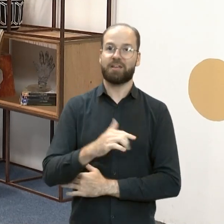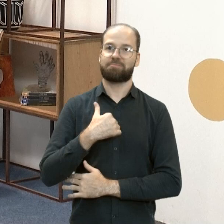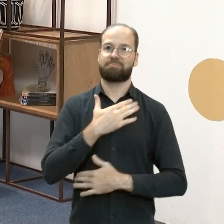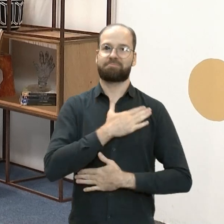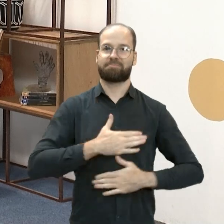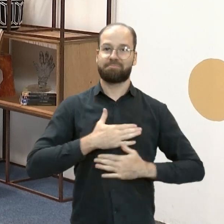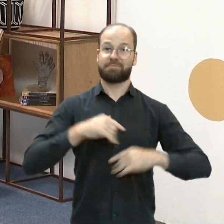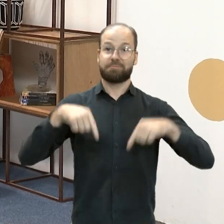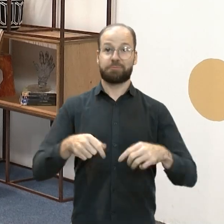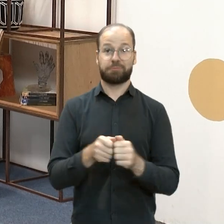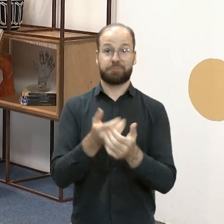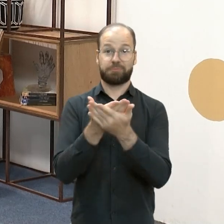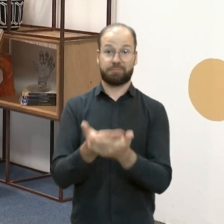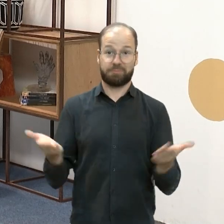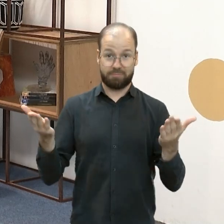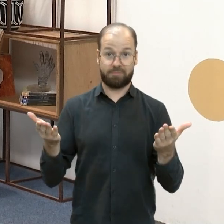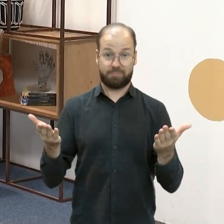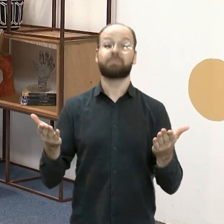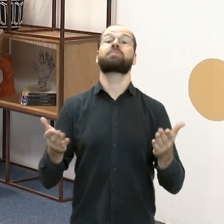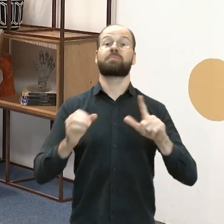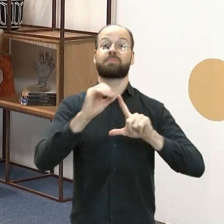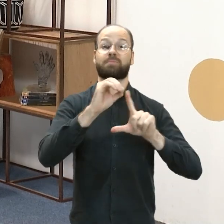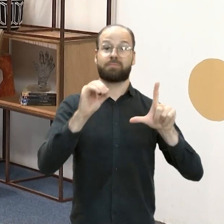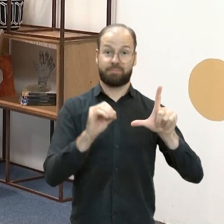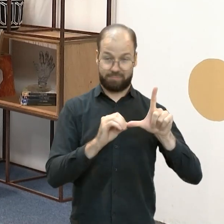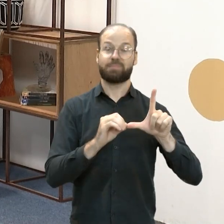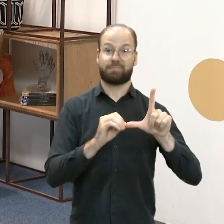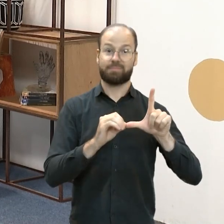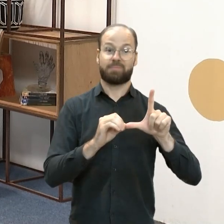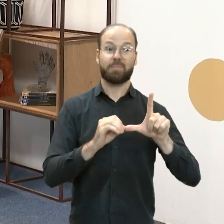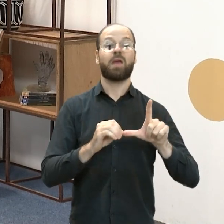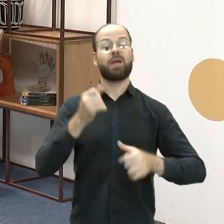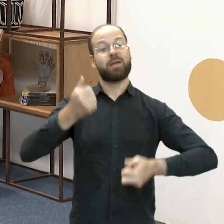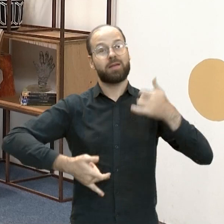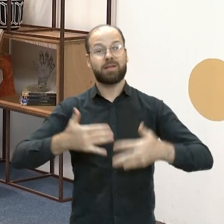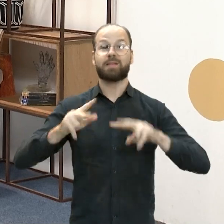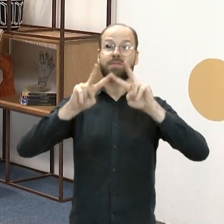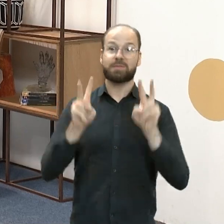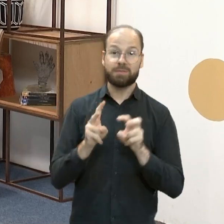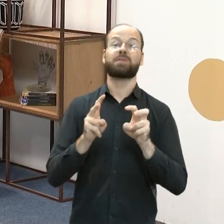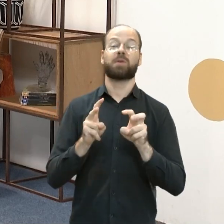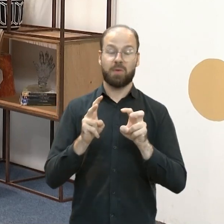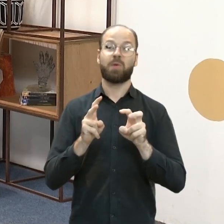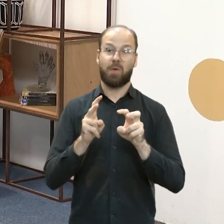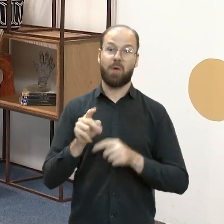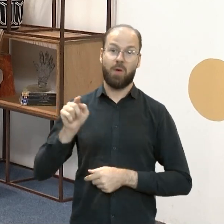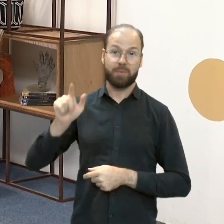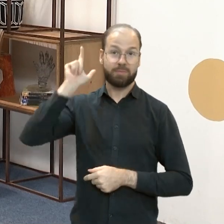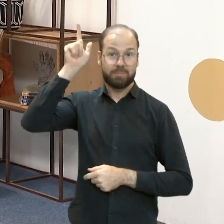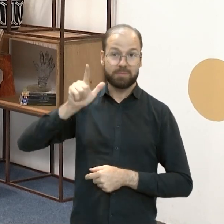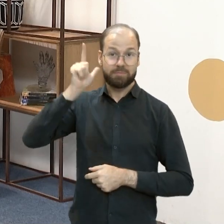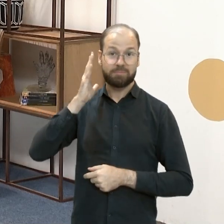com vocês, na UEG-TV, na UFG-TV, falando sobre Leodegária, que é uma das nossas